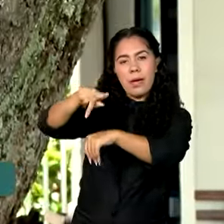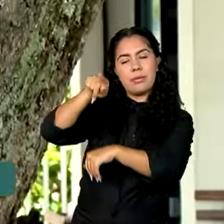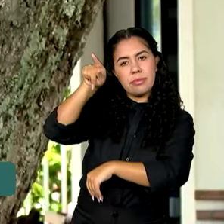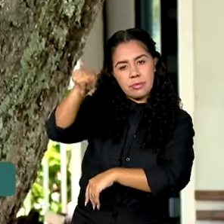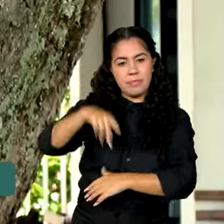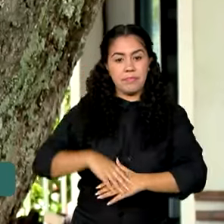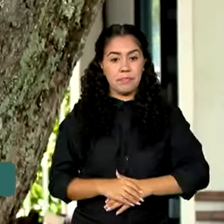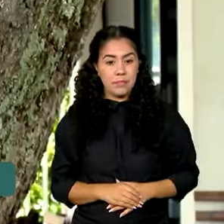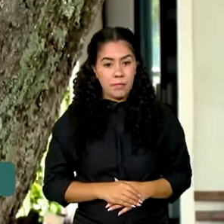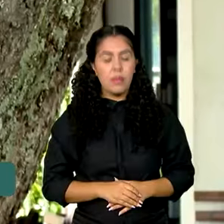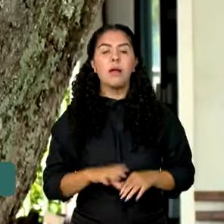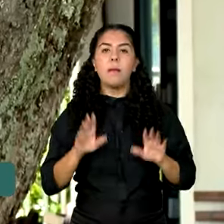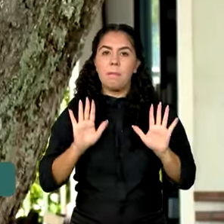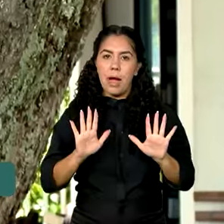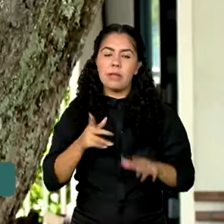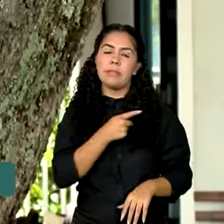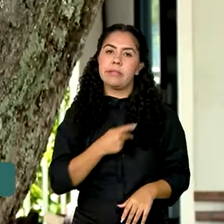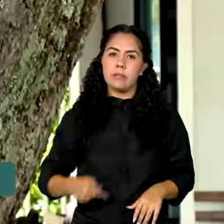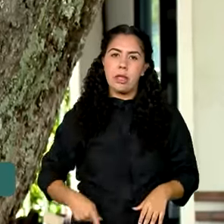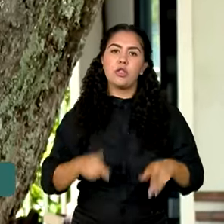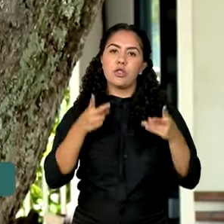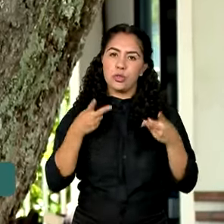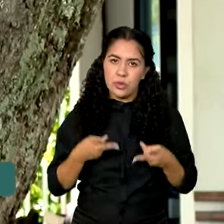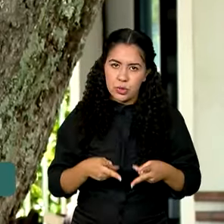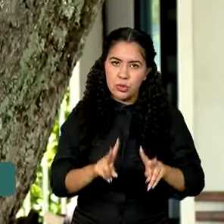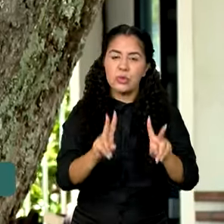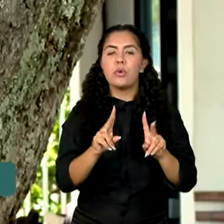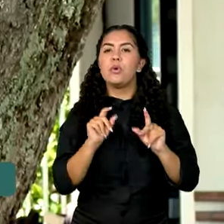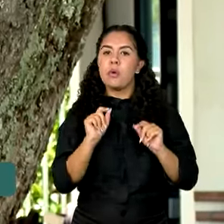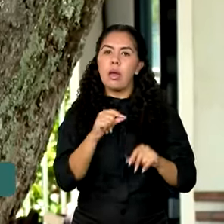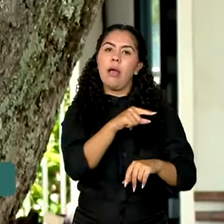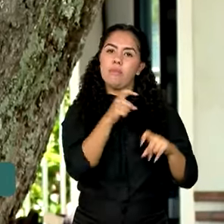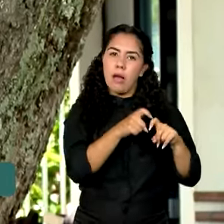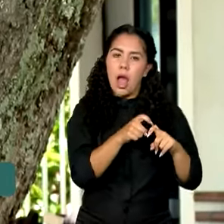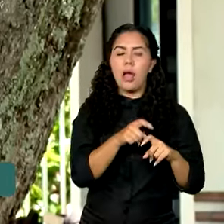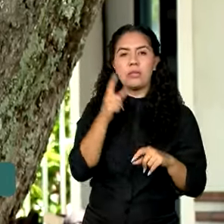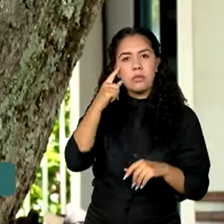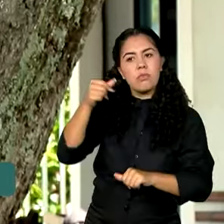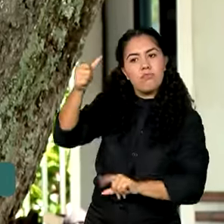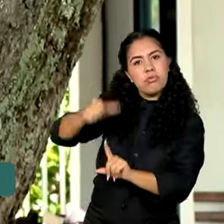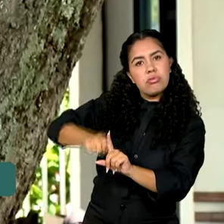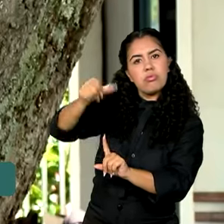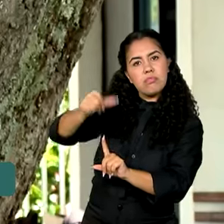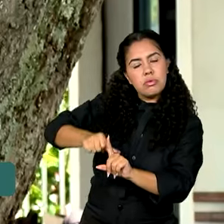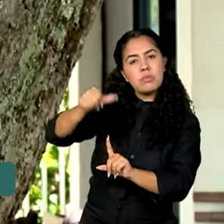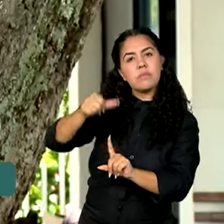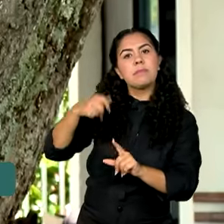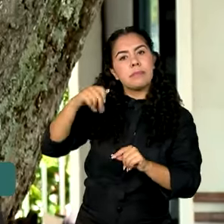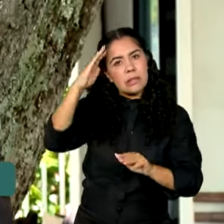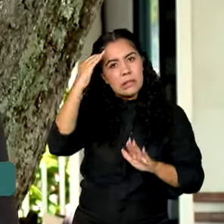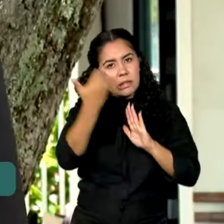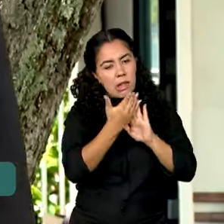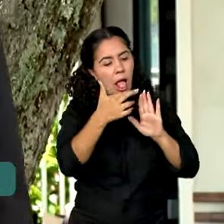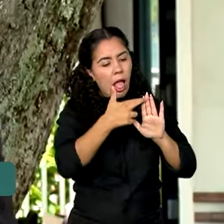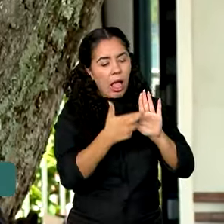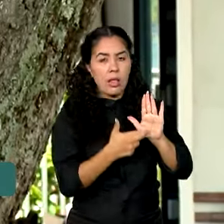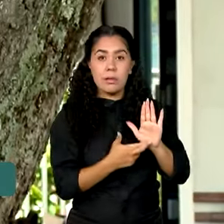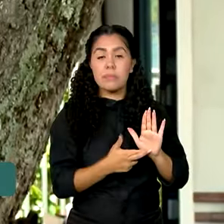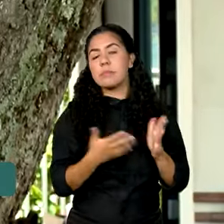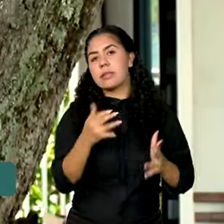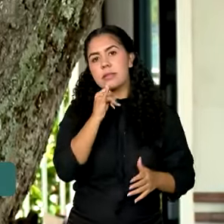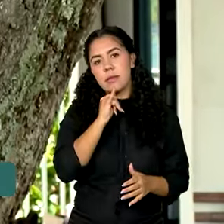E o presidente segue sob observação da equipe médica, à distância, tem uma programação, um protocolo em situações como essa, né?